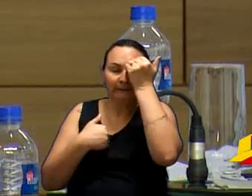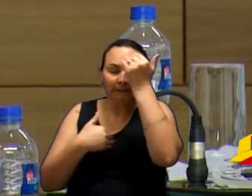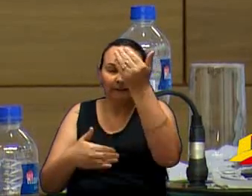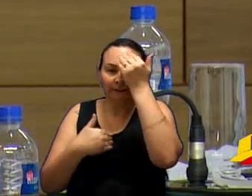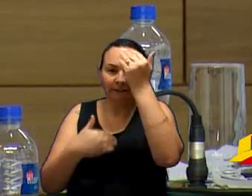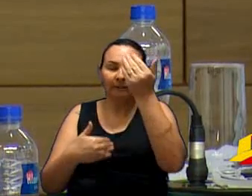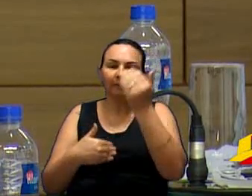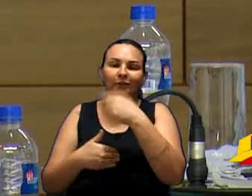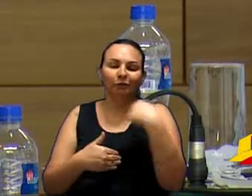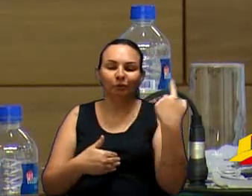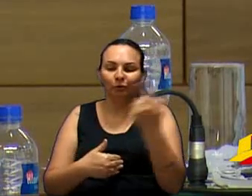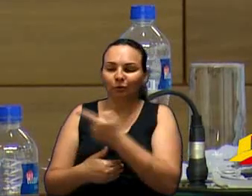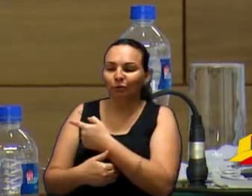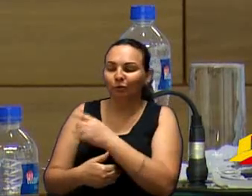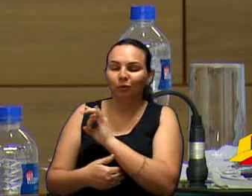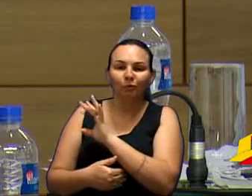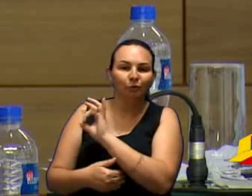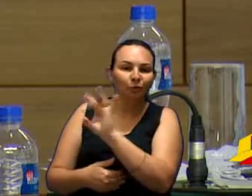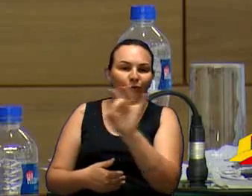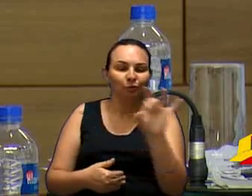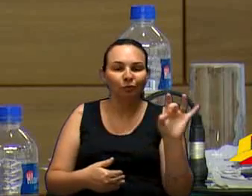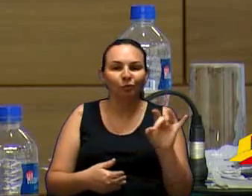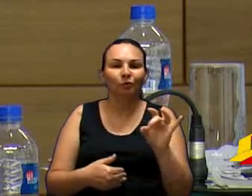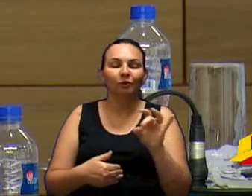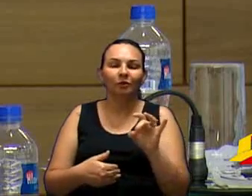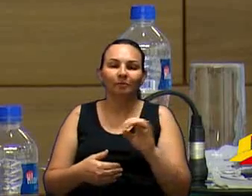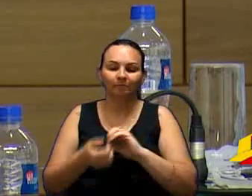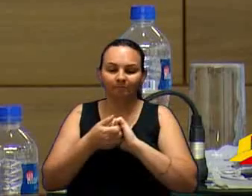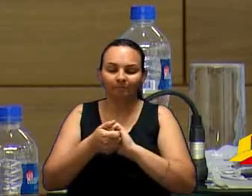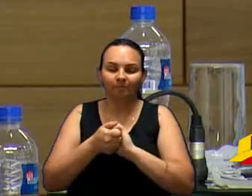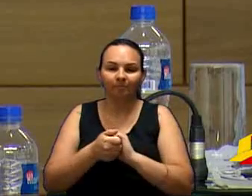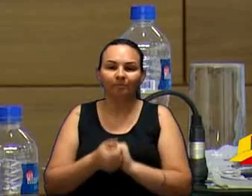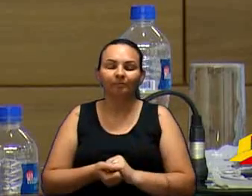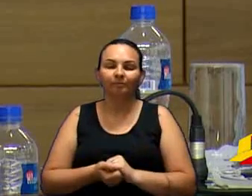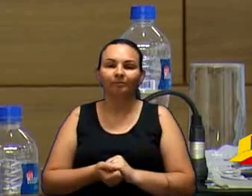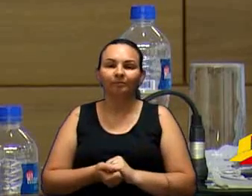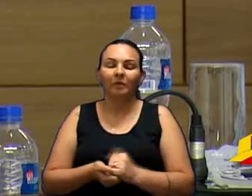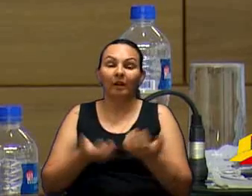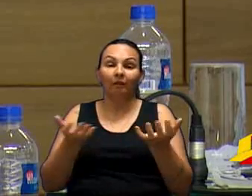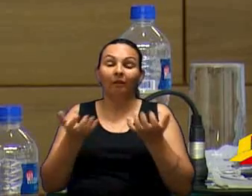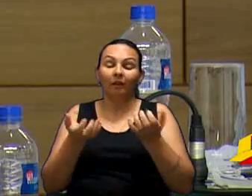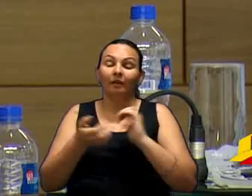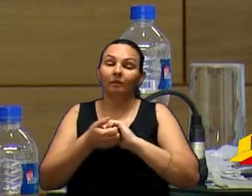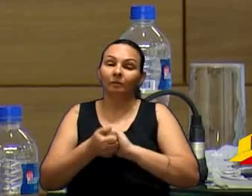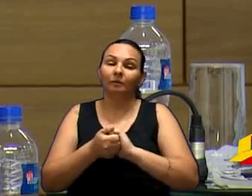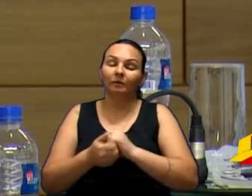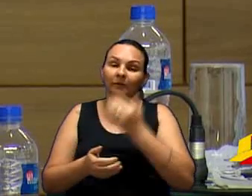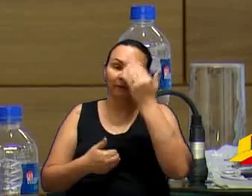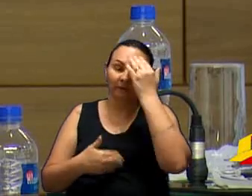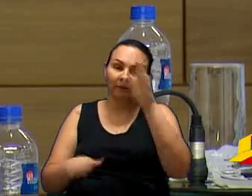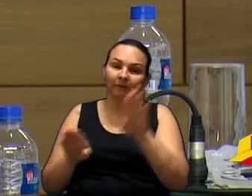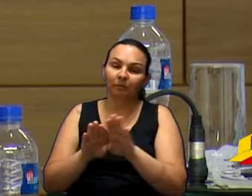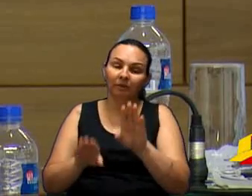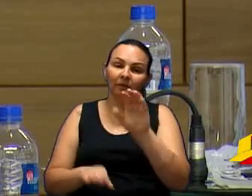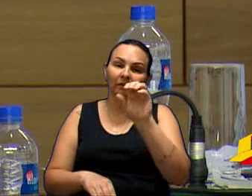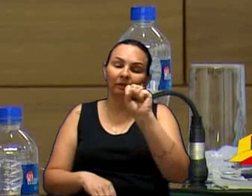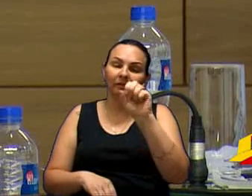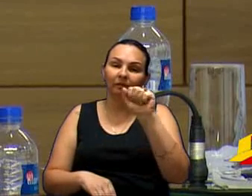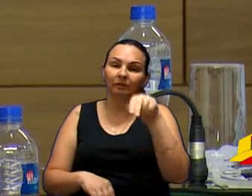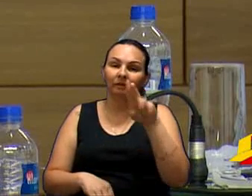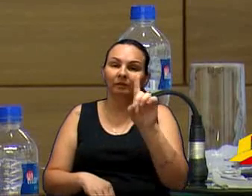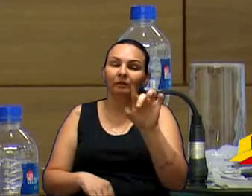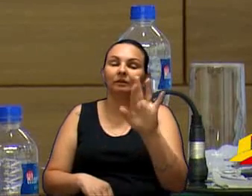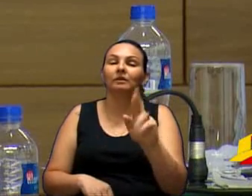não pôde estar presente mas a grade leve nossos cumprimentos a ele queria cumprimentar e agradecer à santa que está aqui também